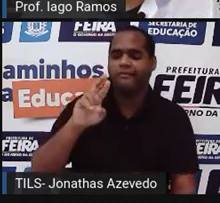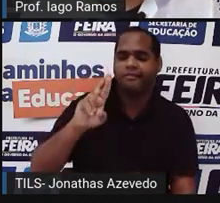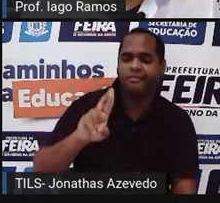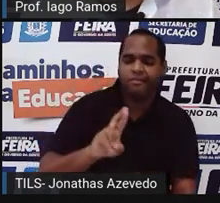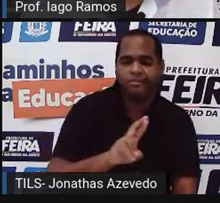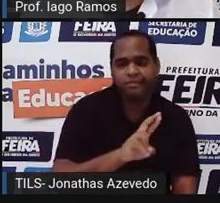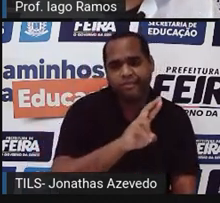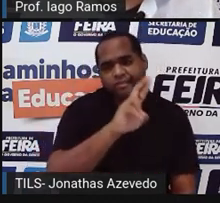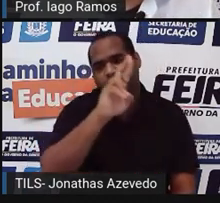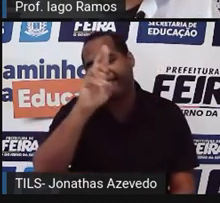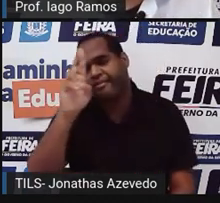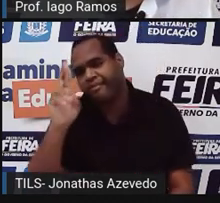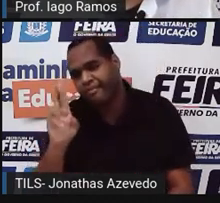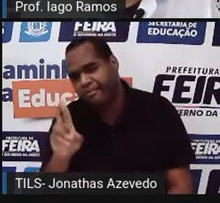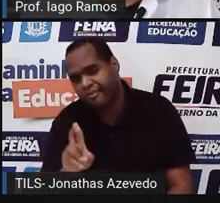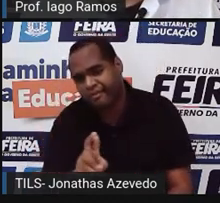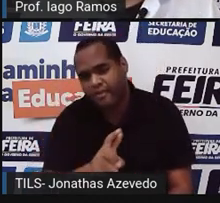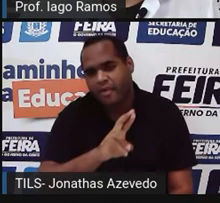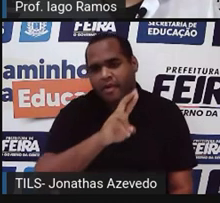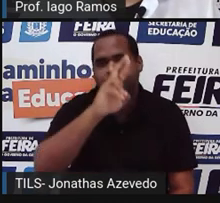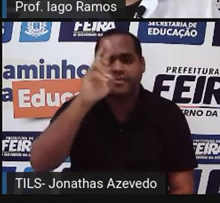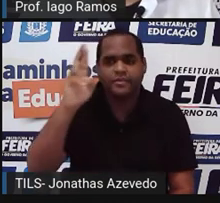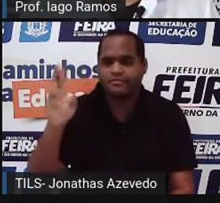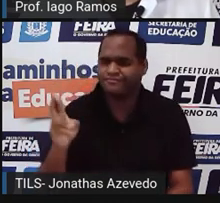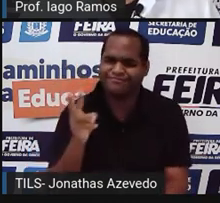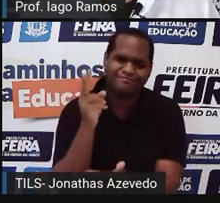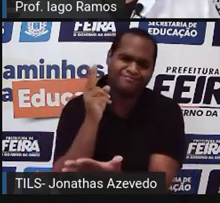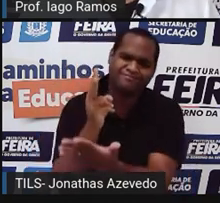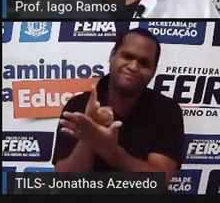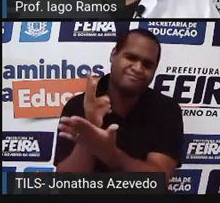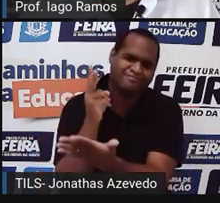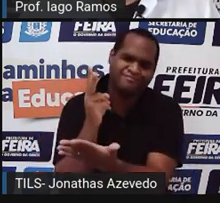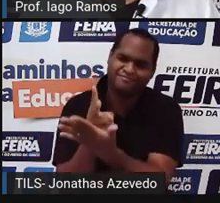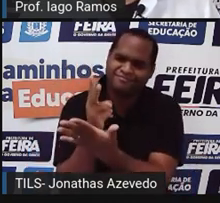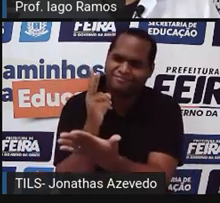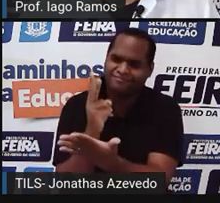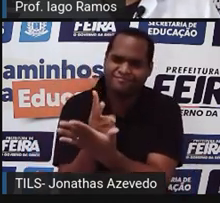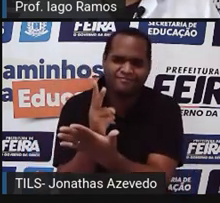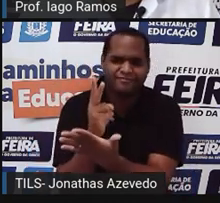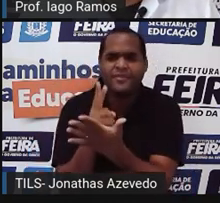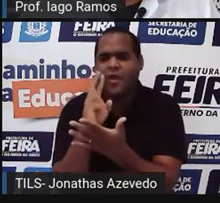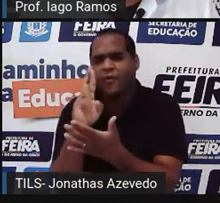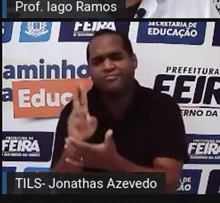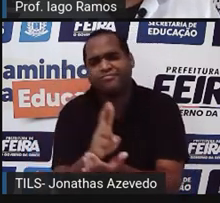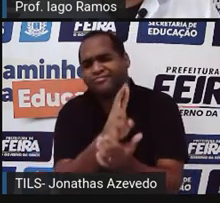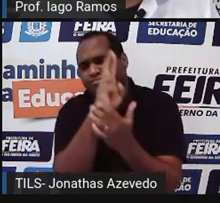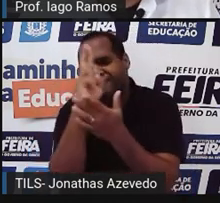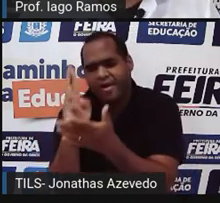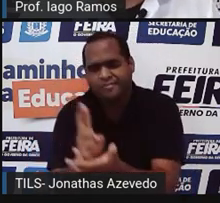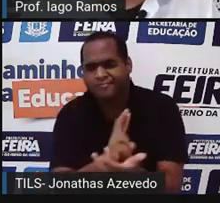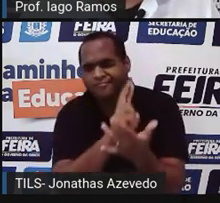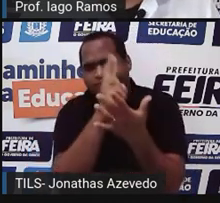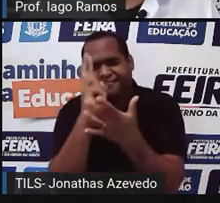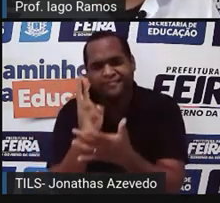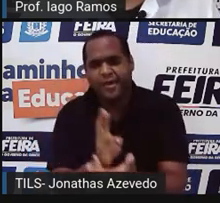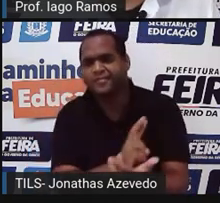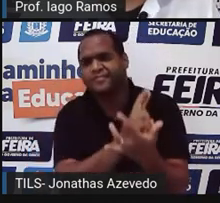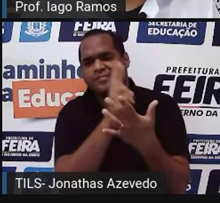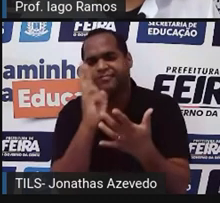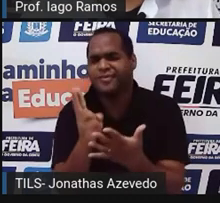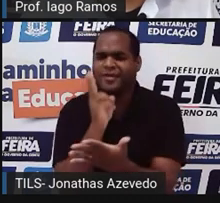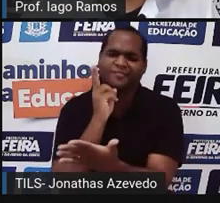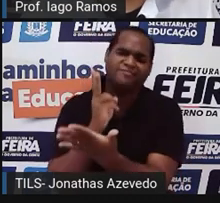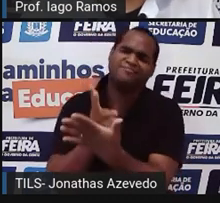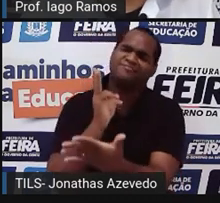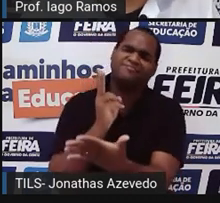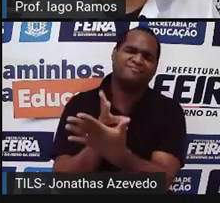daquele ponto que é o centro de rotação. E ela está girando no sentido horário, tá bom? Sentido dos